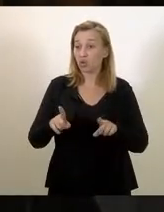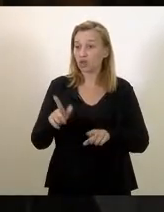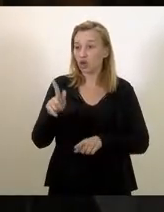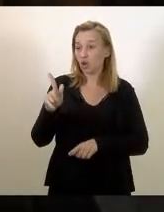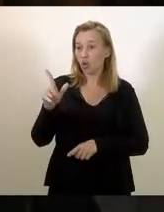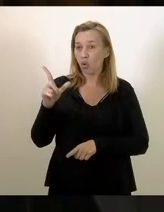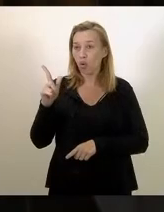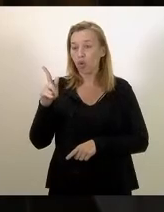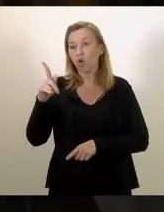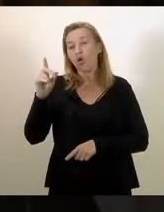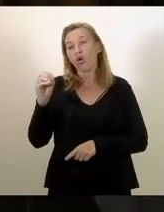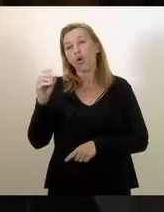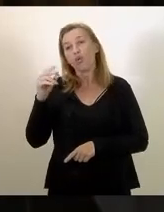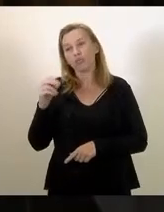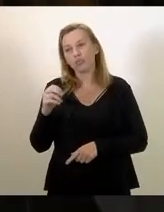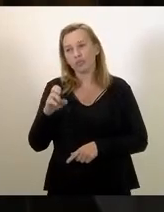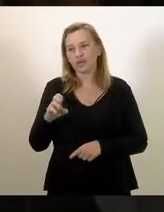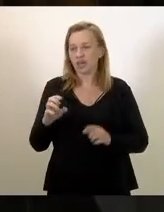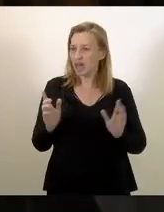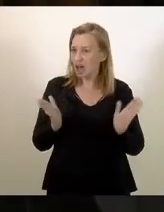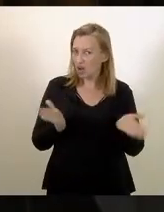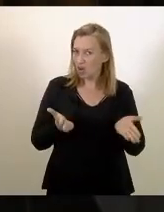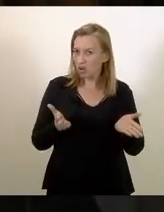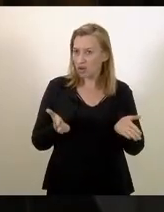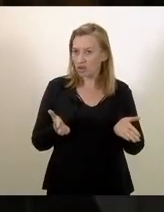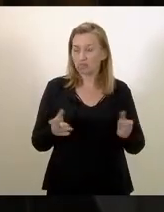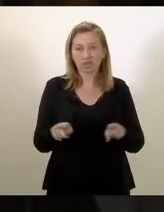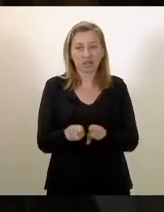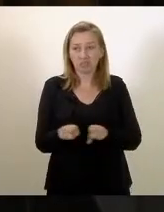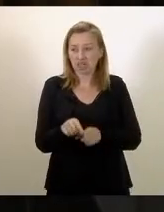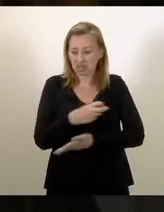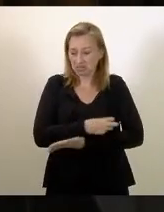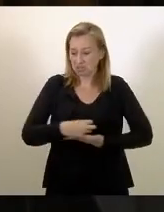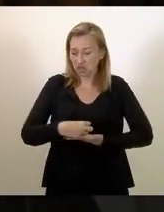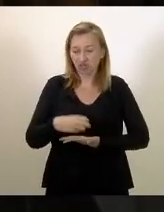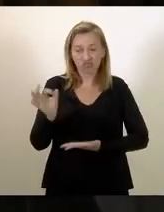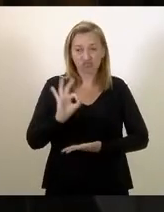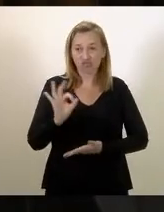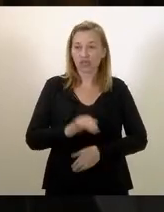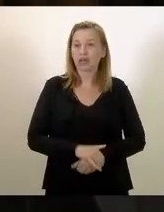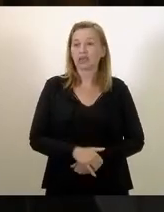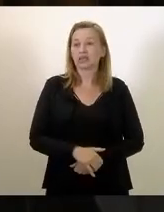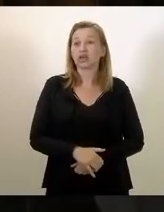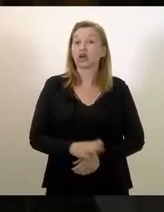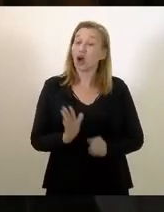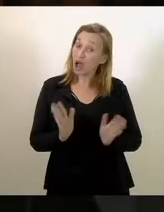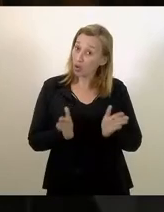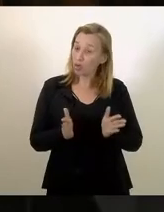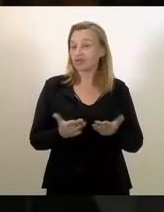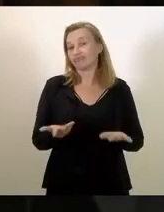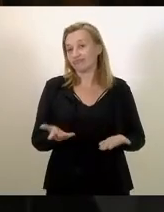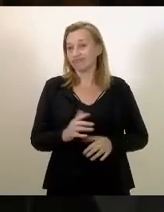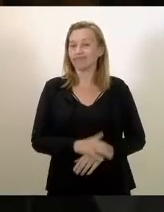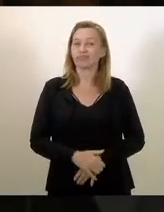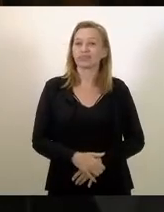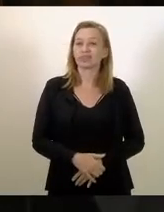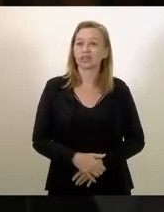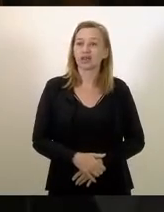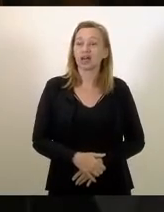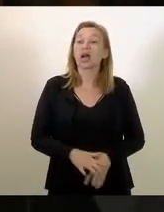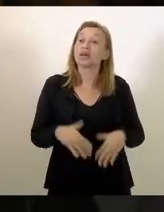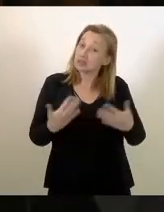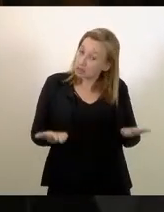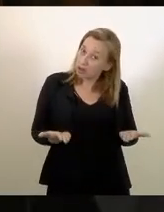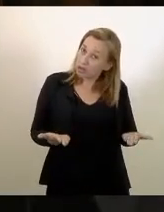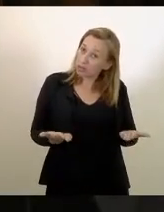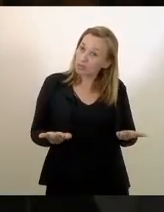e nem tão pouco possibilidade de impeachment pelo menos agora então temos